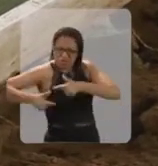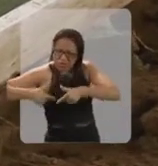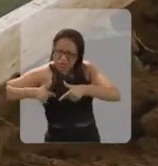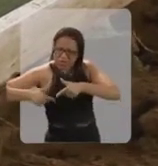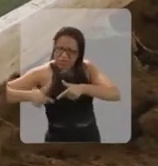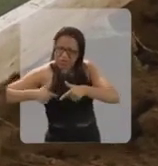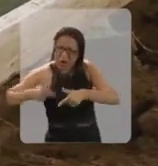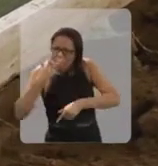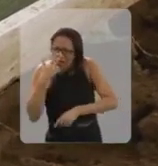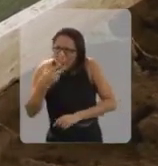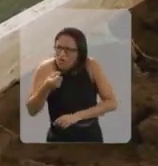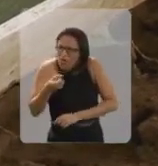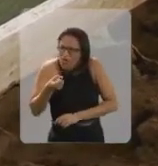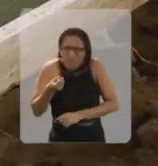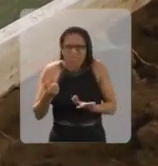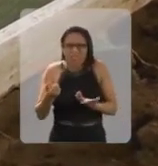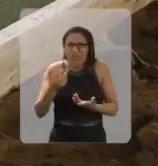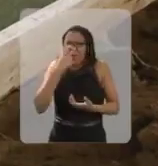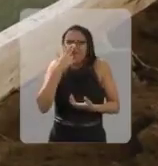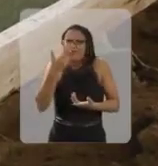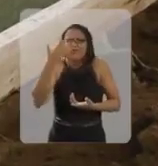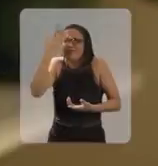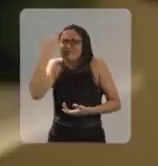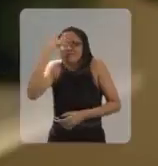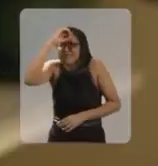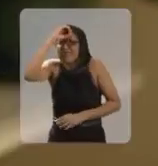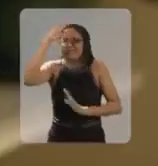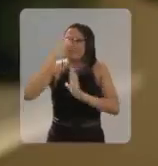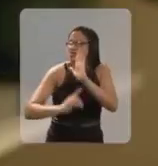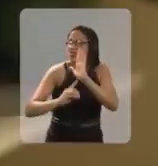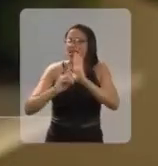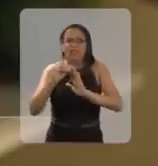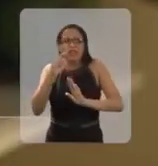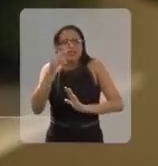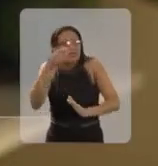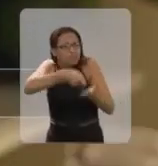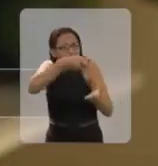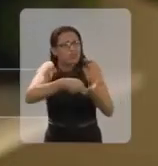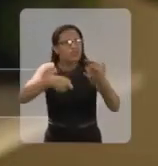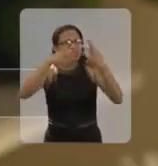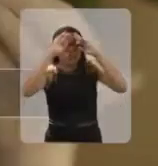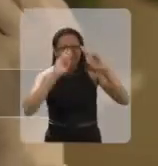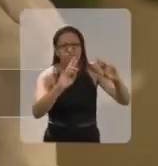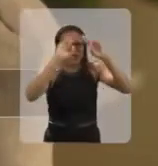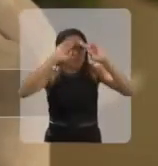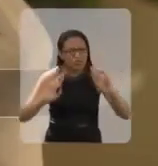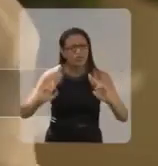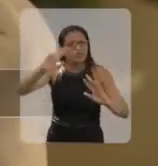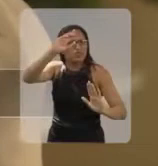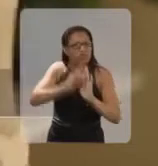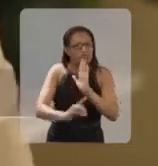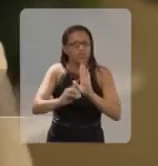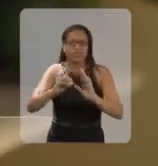estabelecer os seus direitos, exigir o respeito aos seus direitos, isso para mim é um elemento primeiro, para